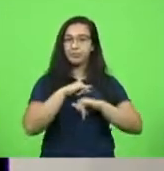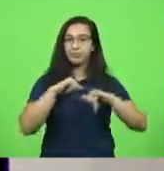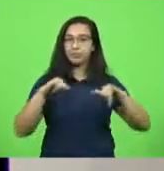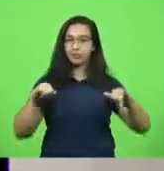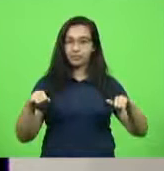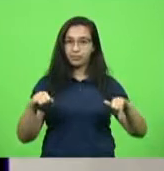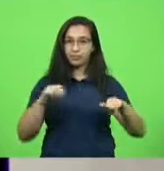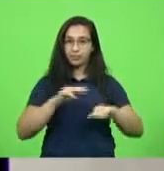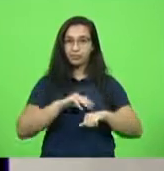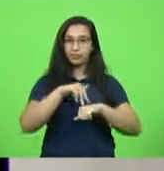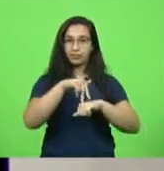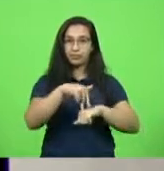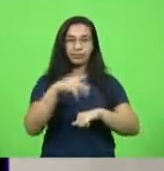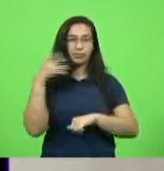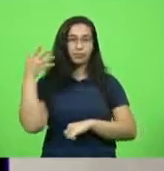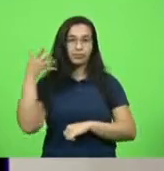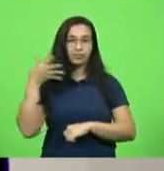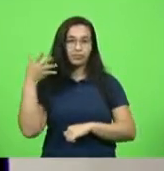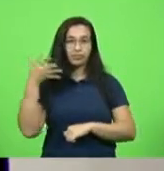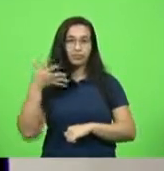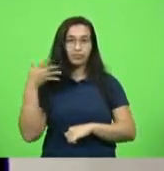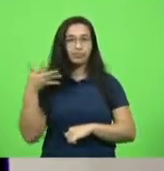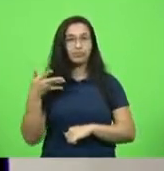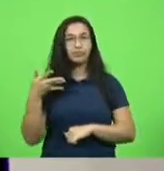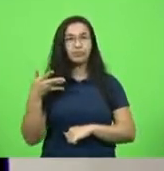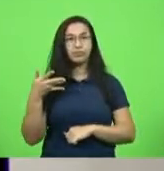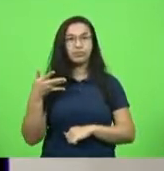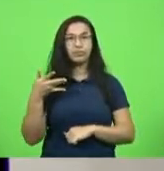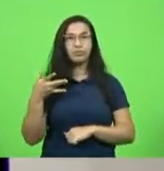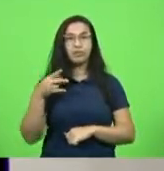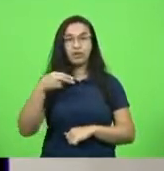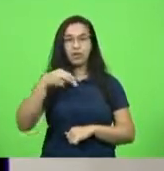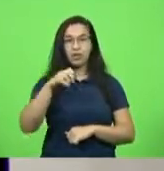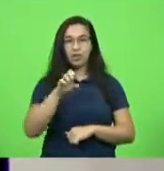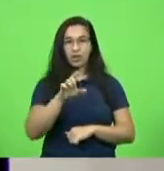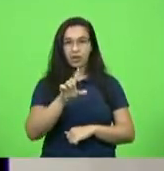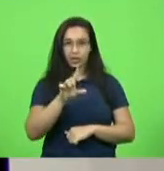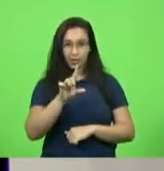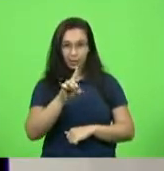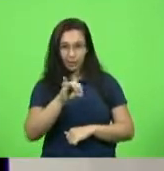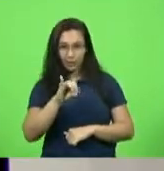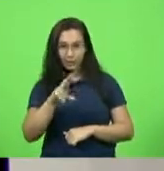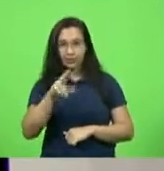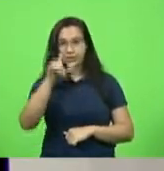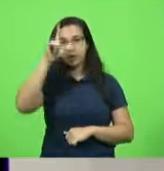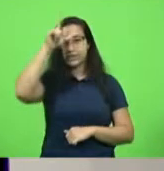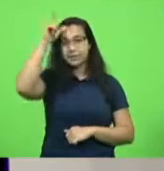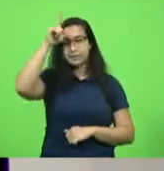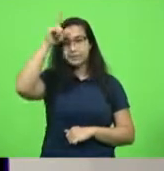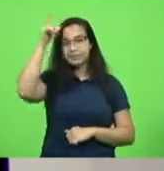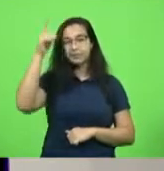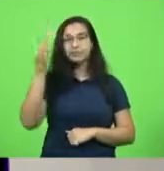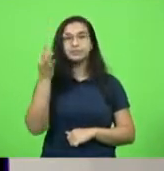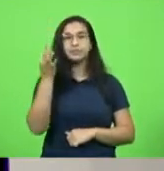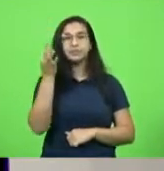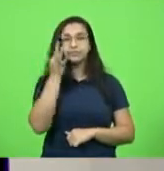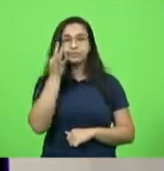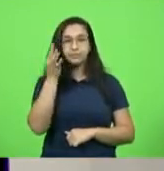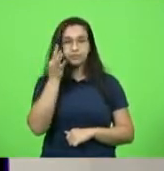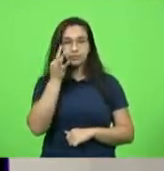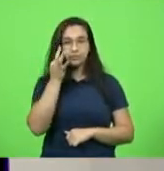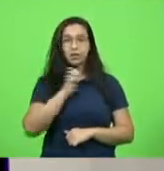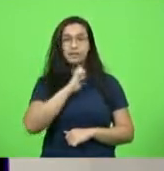fizeram uso da palavra os senhores deputados neodi saretta Sargento Lima Felipe Estevão e